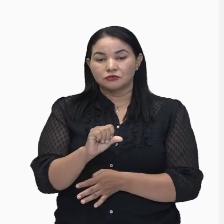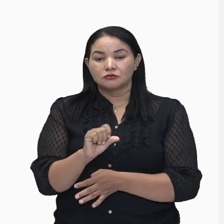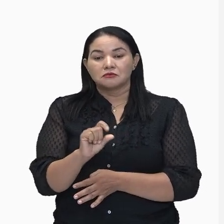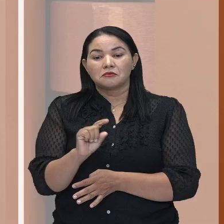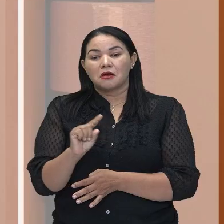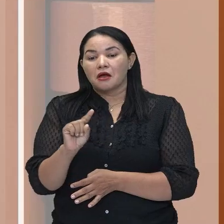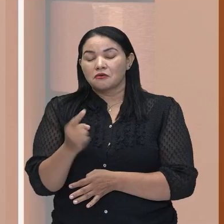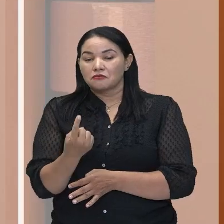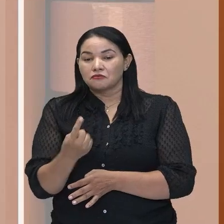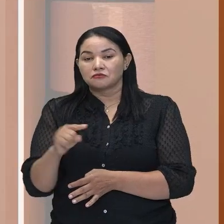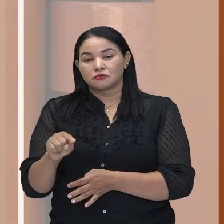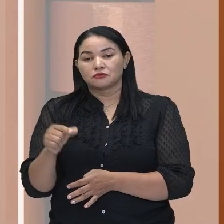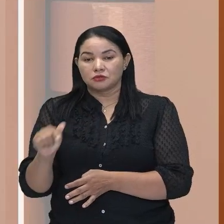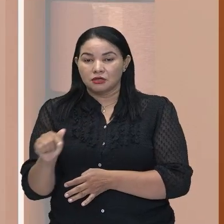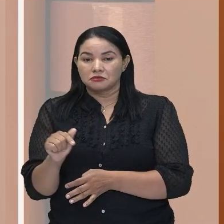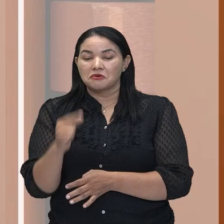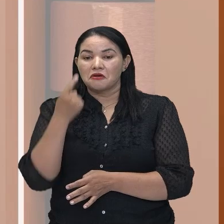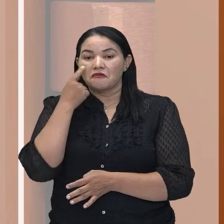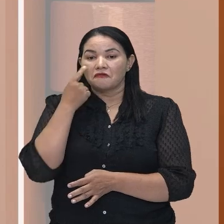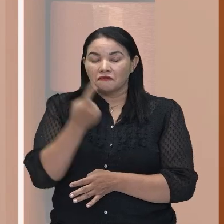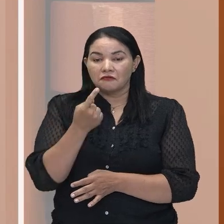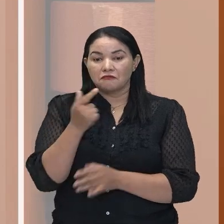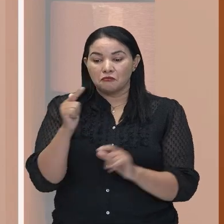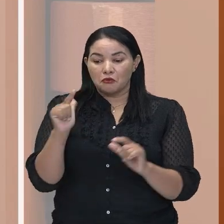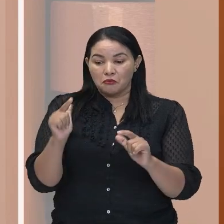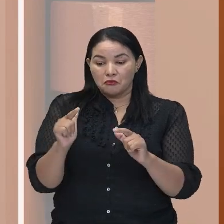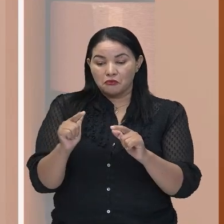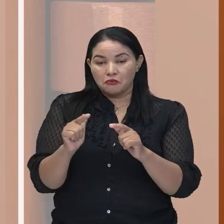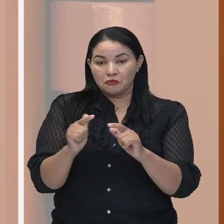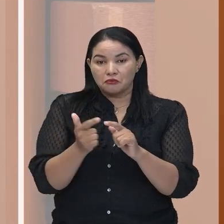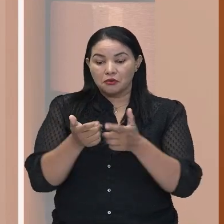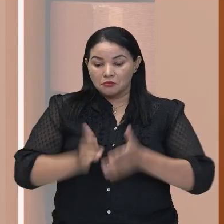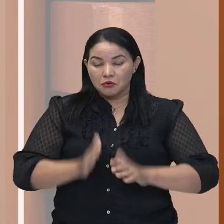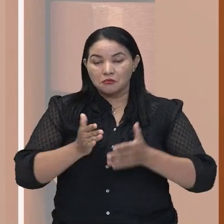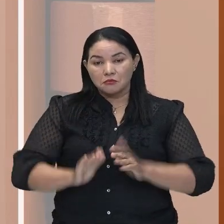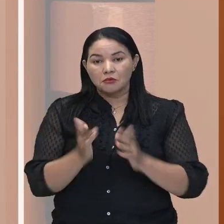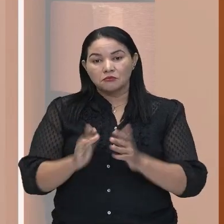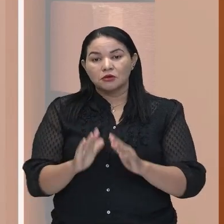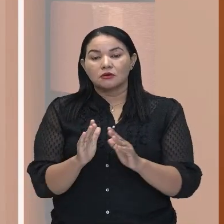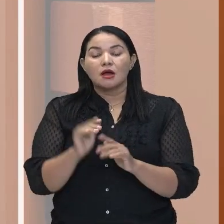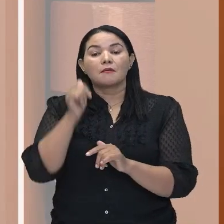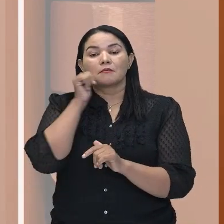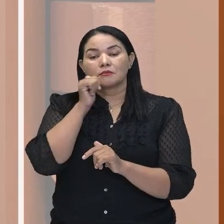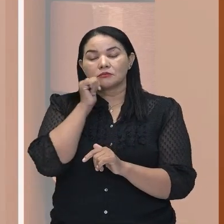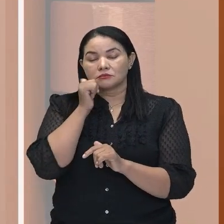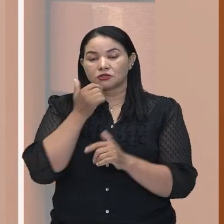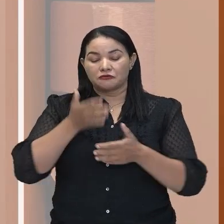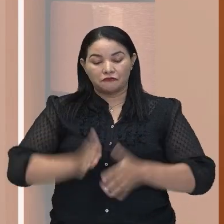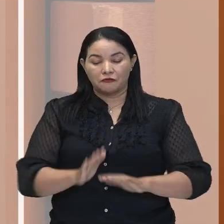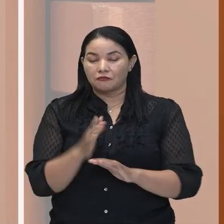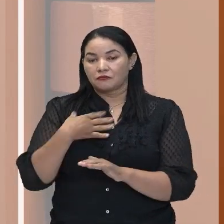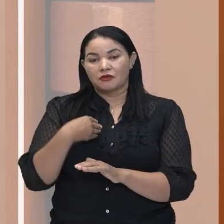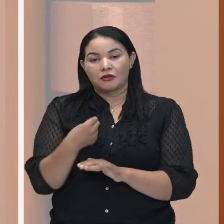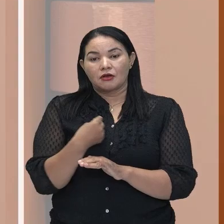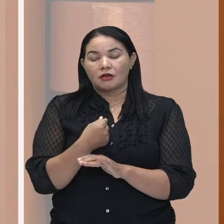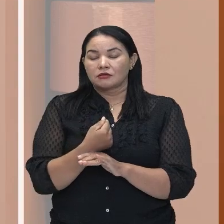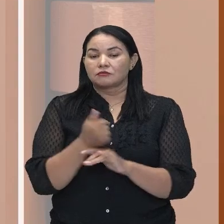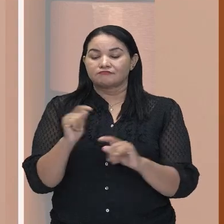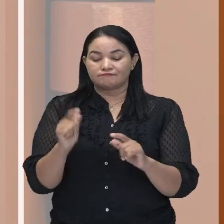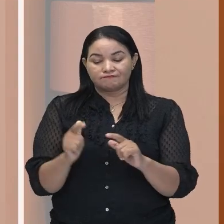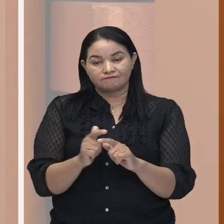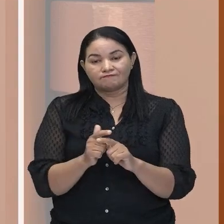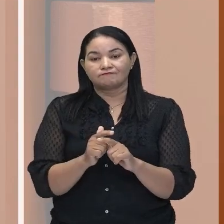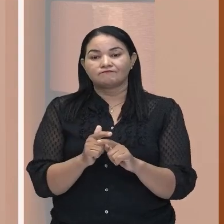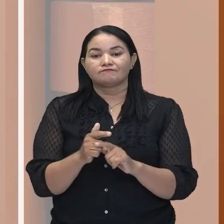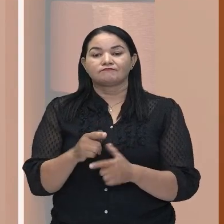tabela, diminuíram, gente, essa taxa de fecundidade. Então, realmente, as mulheres estão tendo menos filhos, tá